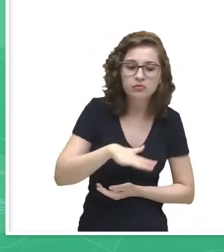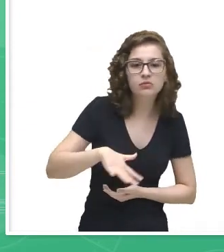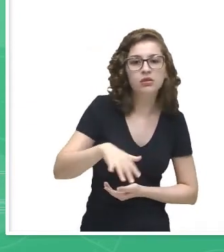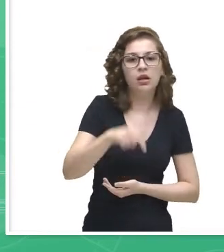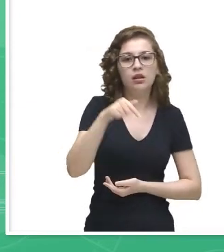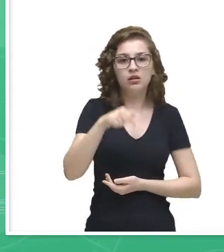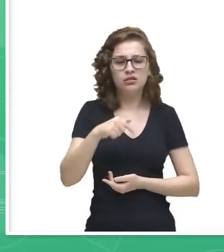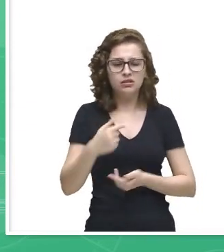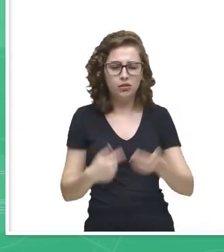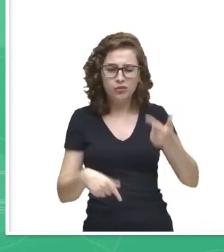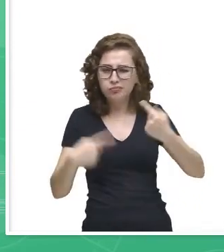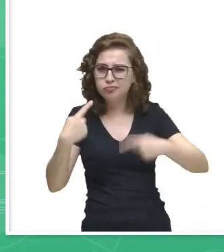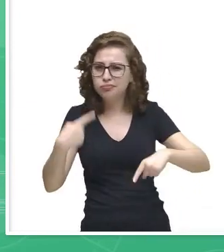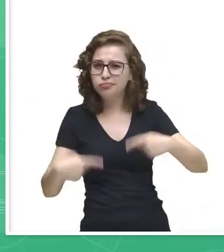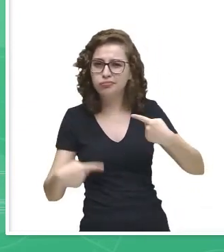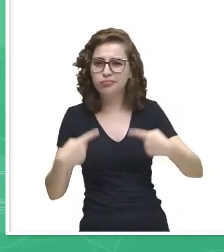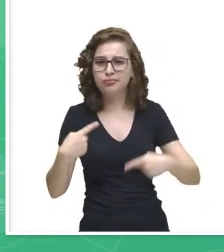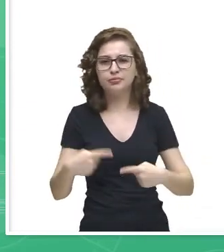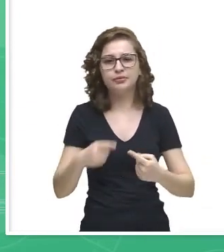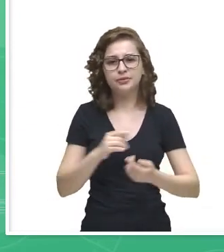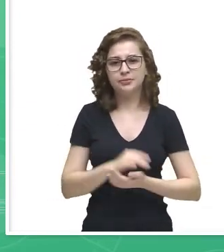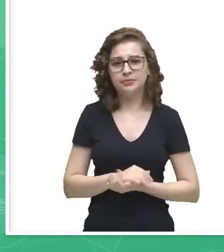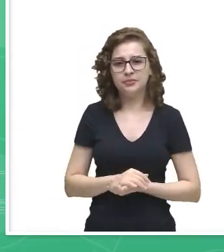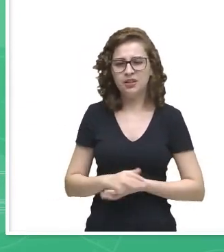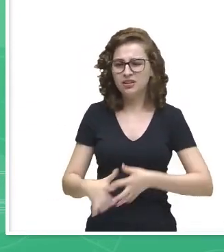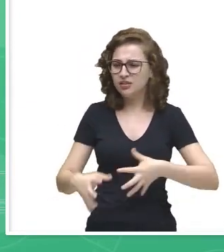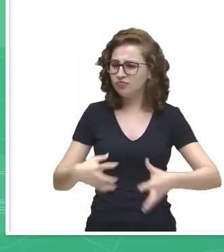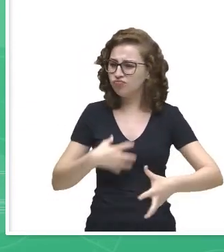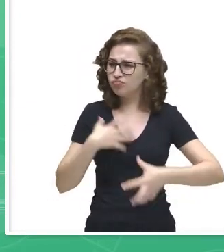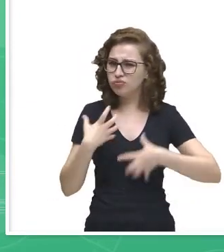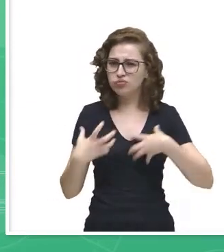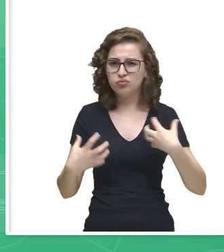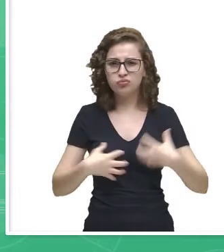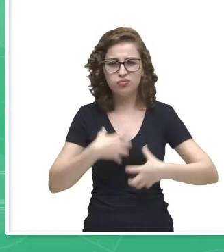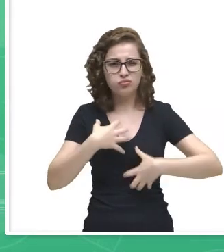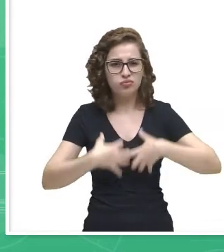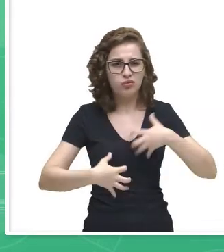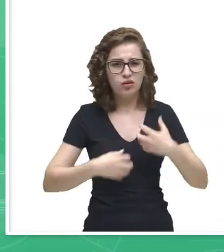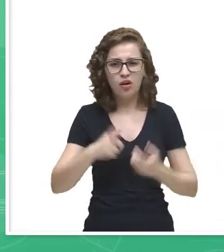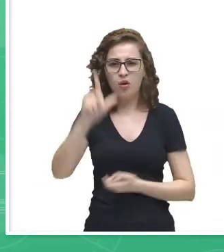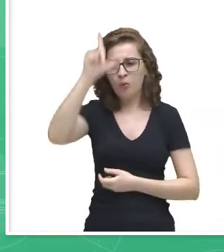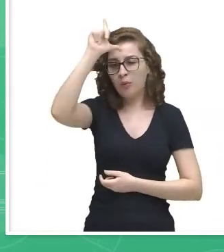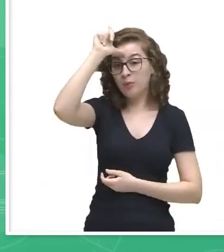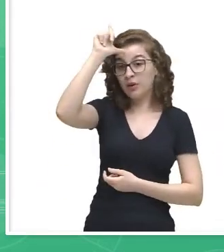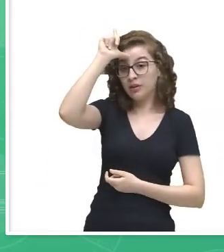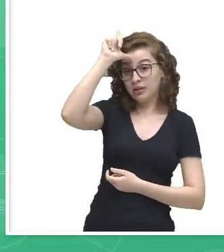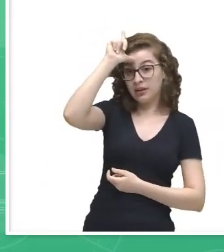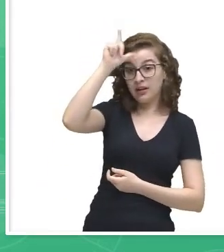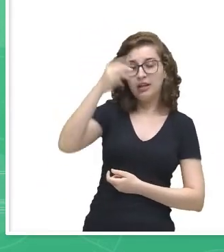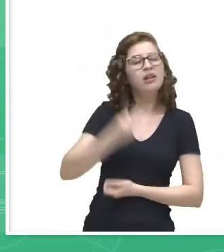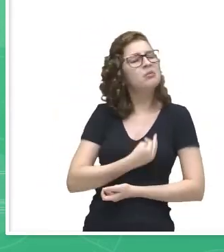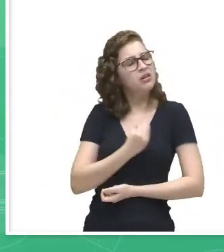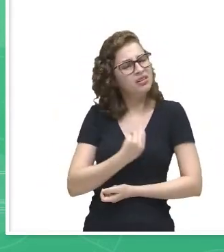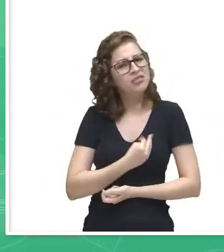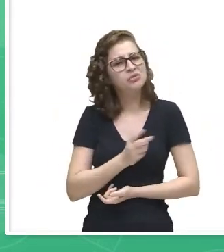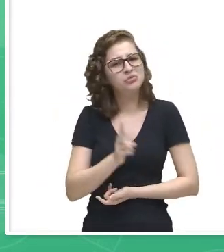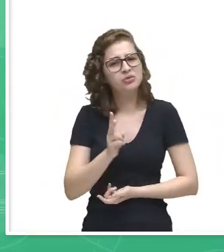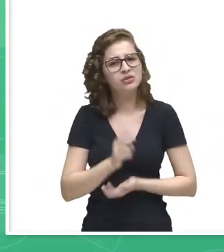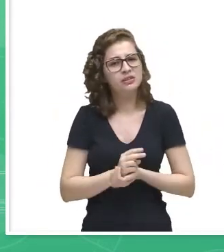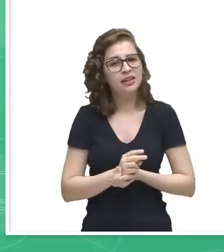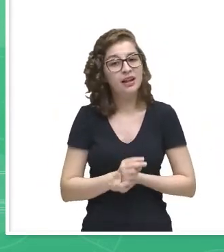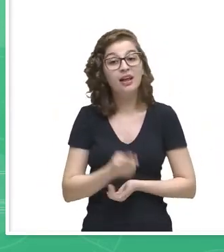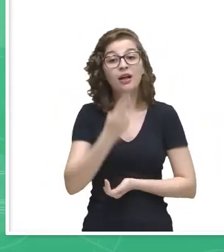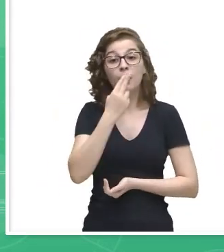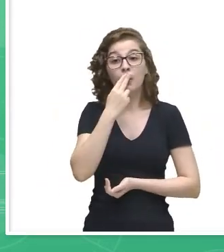todo aí, de sentimentos que a população alemã está vivendo, você tem a figura do Adolf